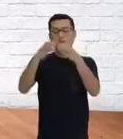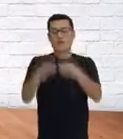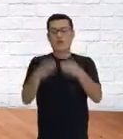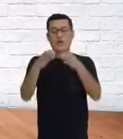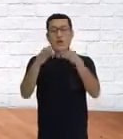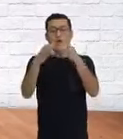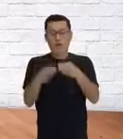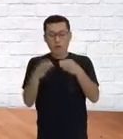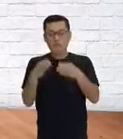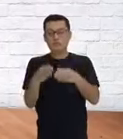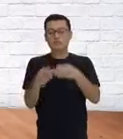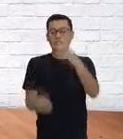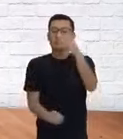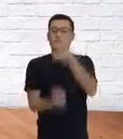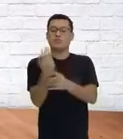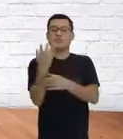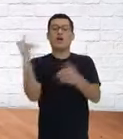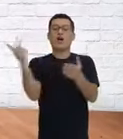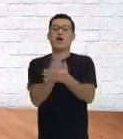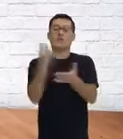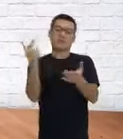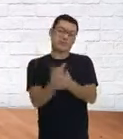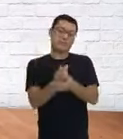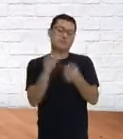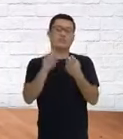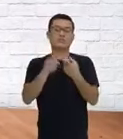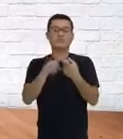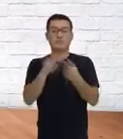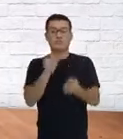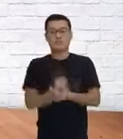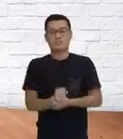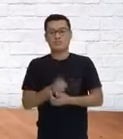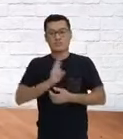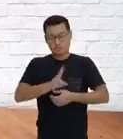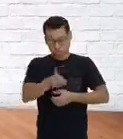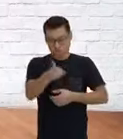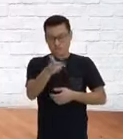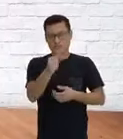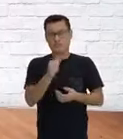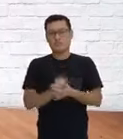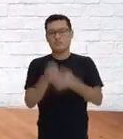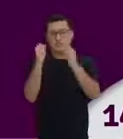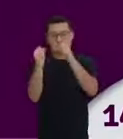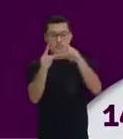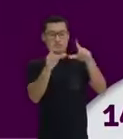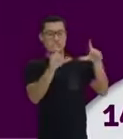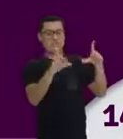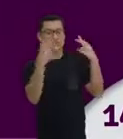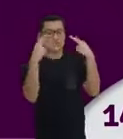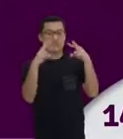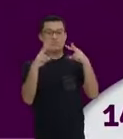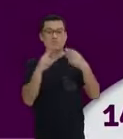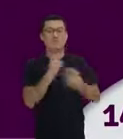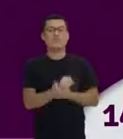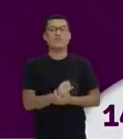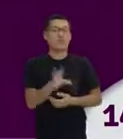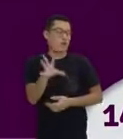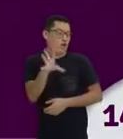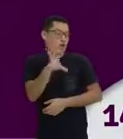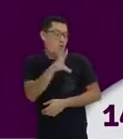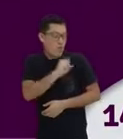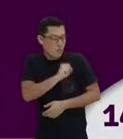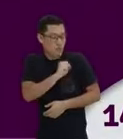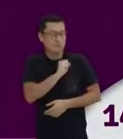lugar onde ela é produzida agora vamos acompanhar aqui na nossa cartela e vamos ver o